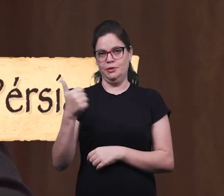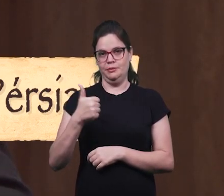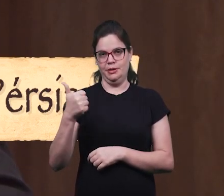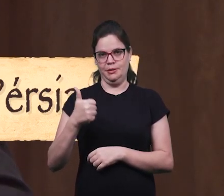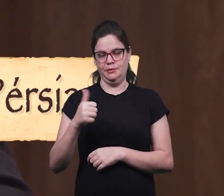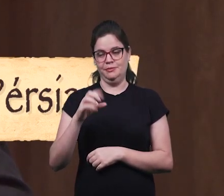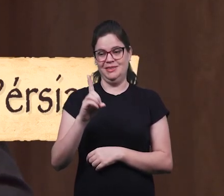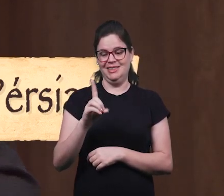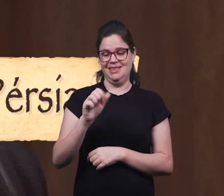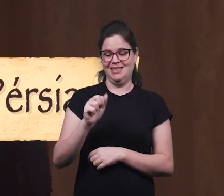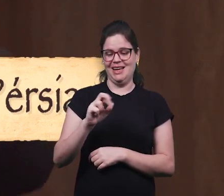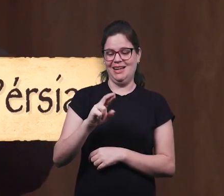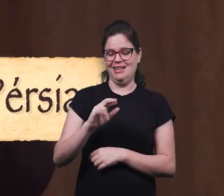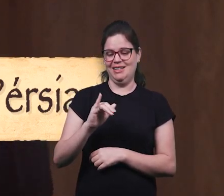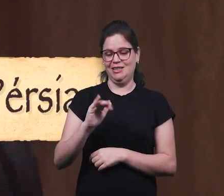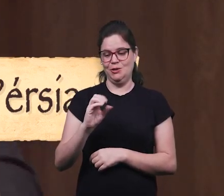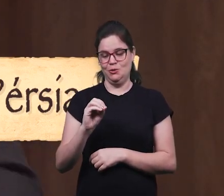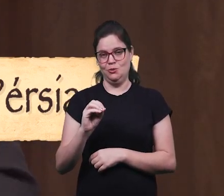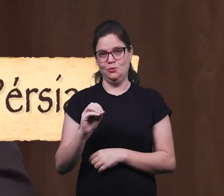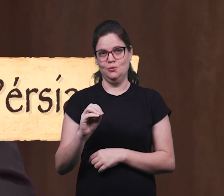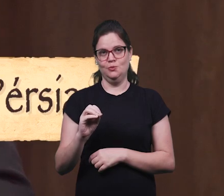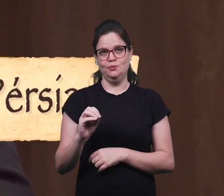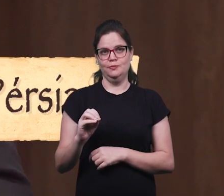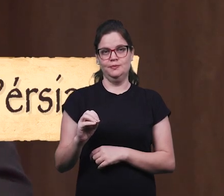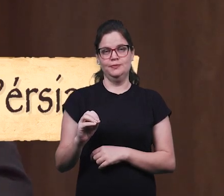Esse Dario,